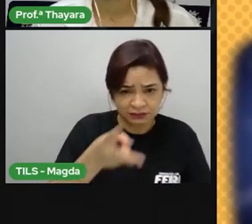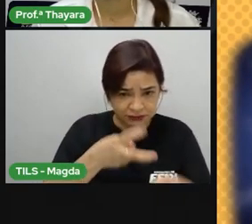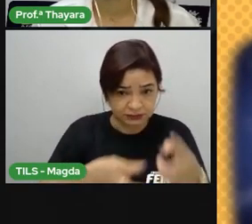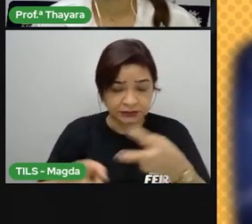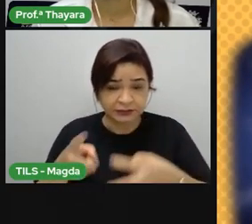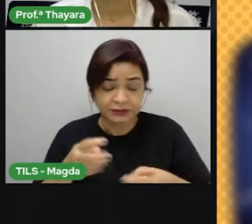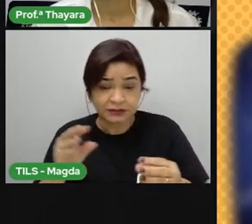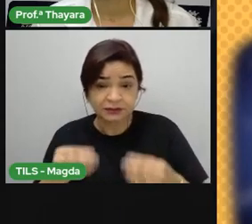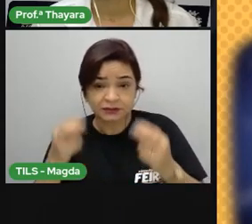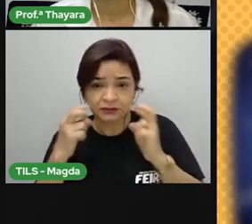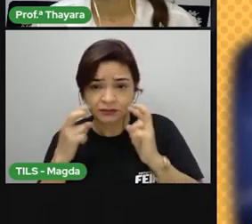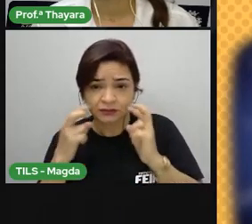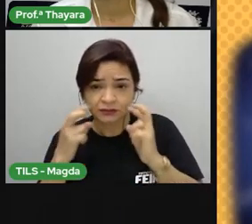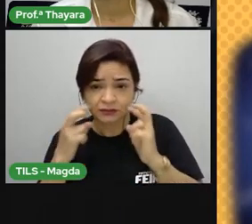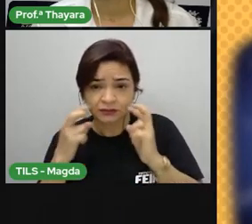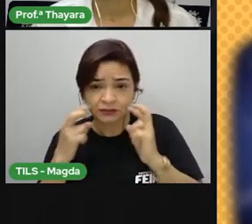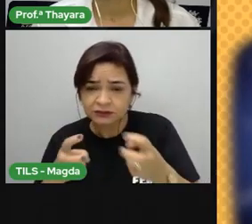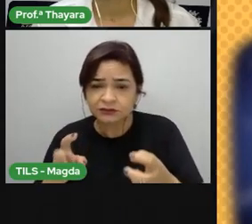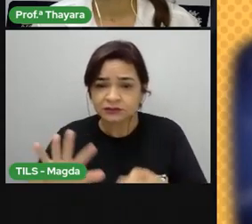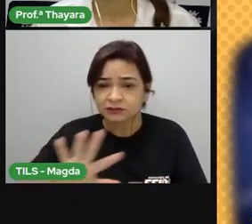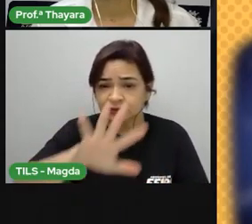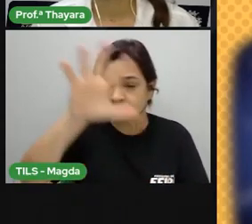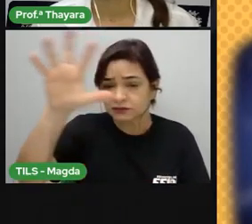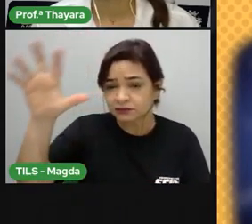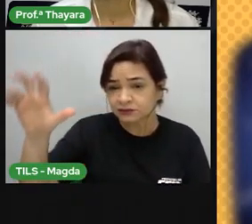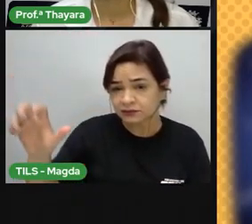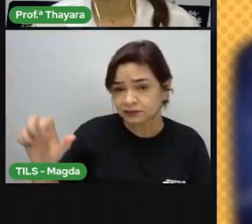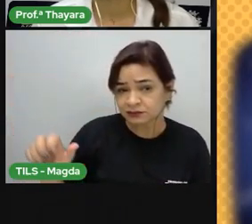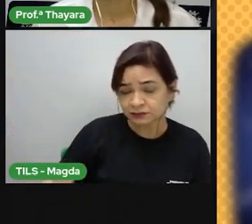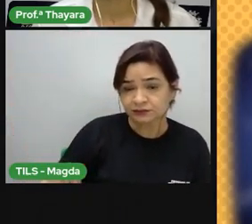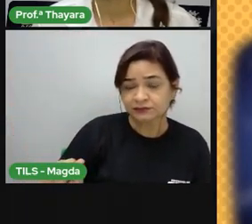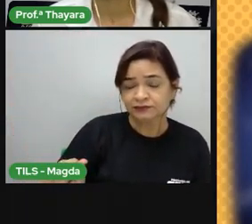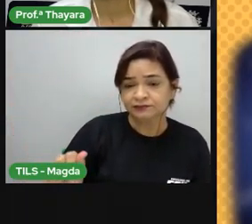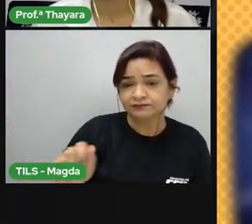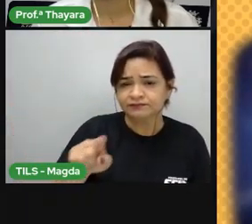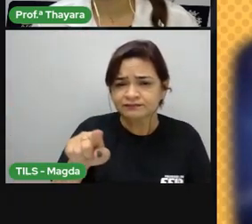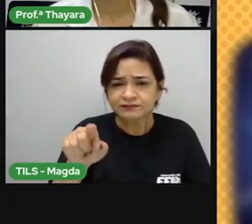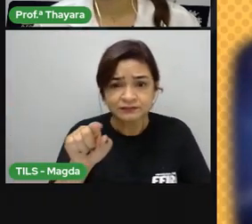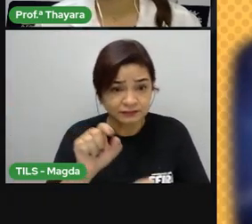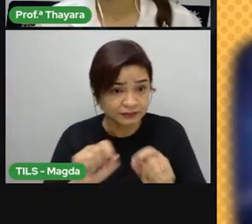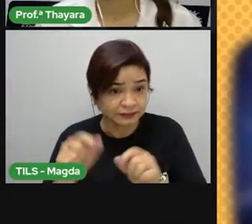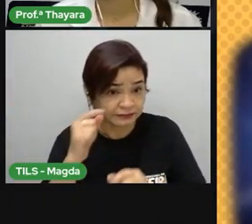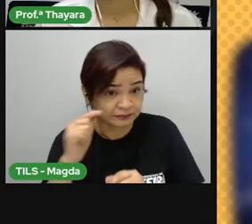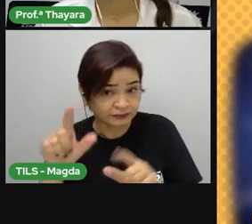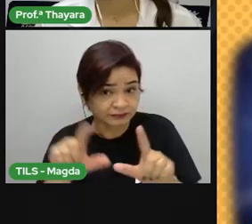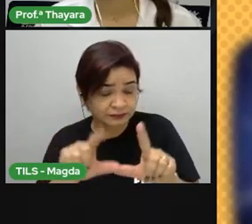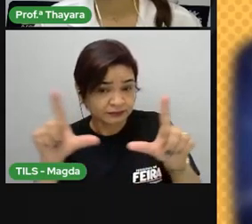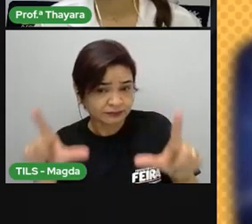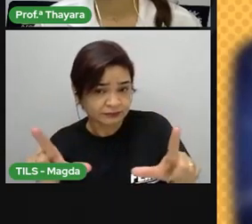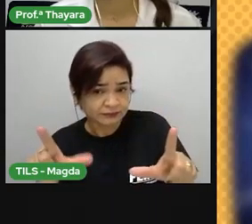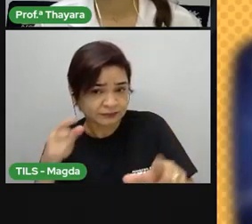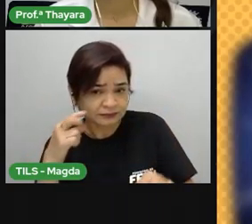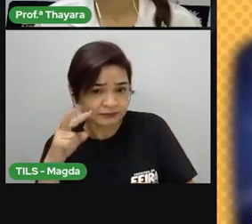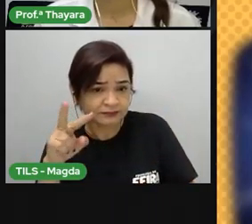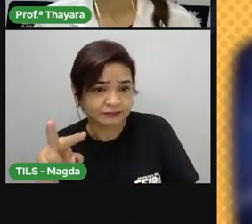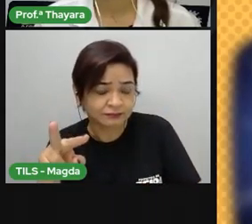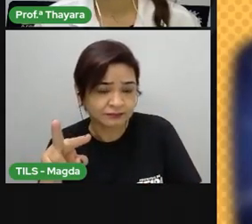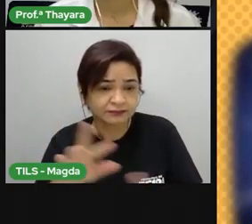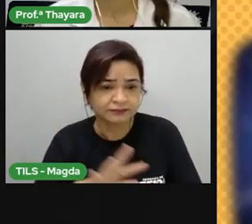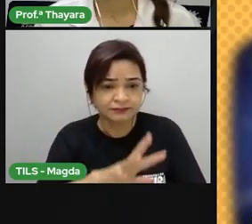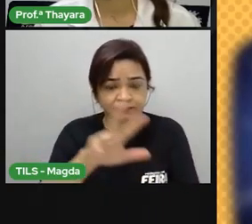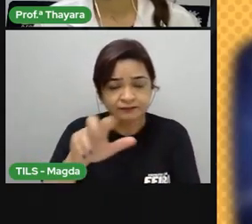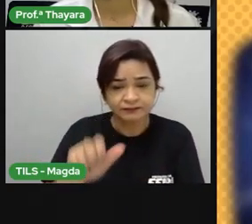quando observamos um mapa que mostra impactos de pequenos asteroides com a atmosfera terrestre detectados pela Rede Mundial de Sensores